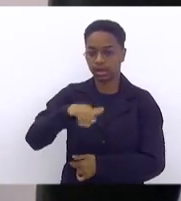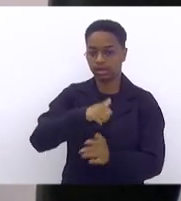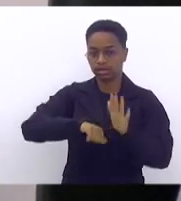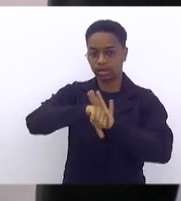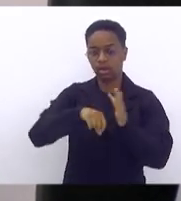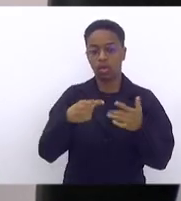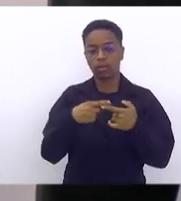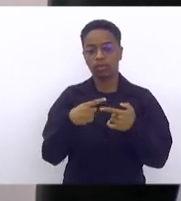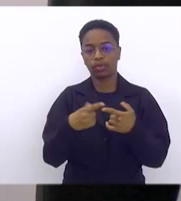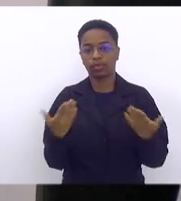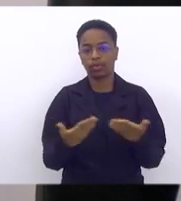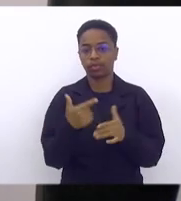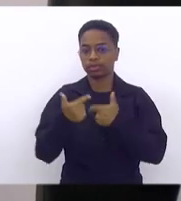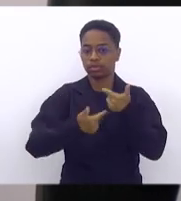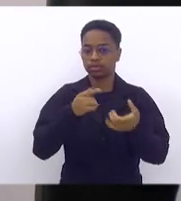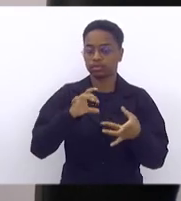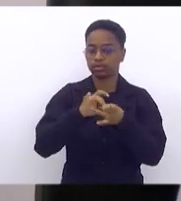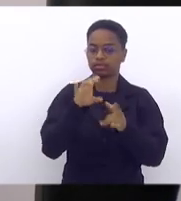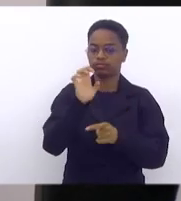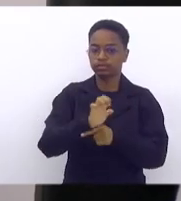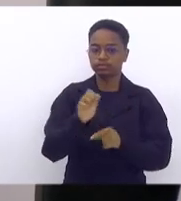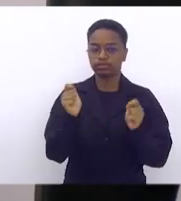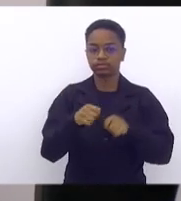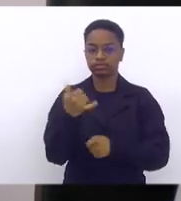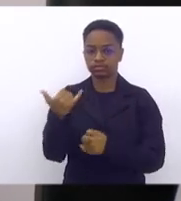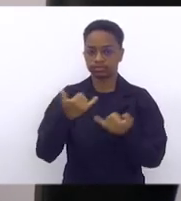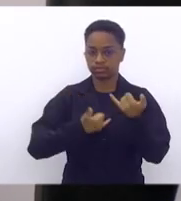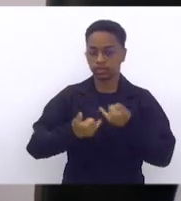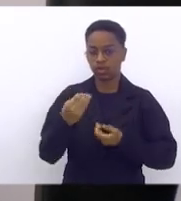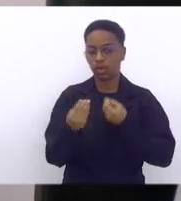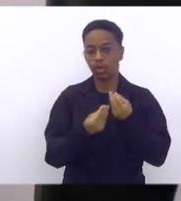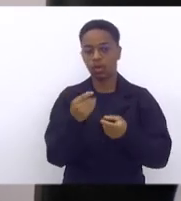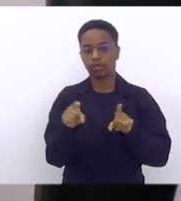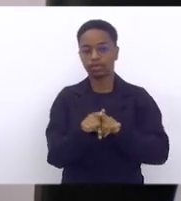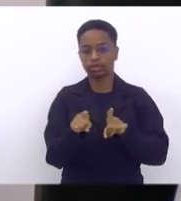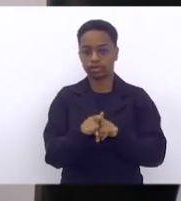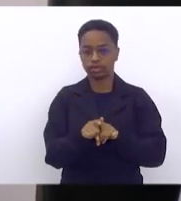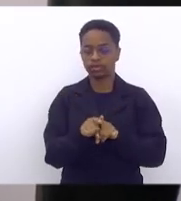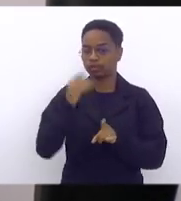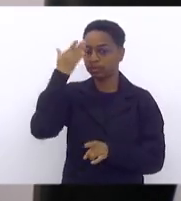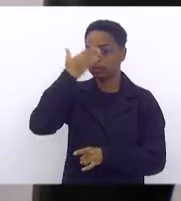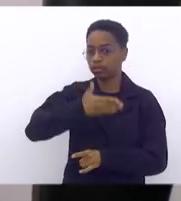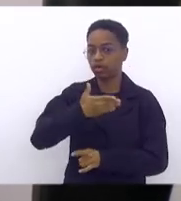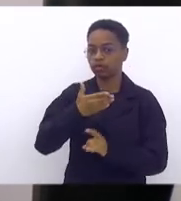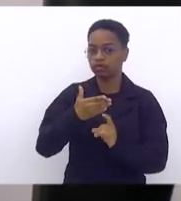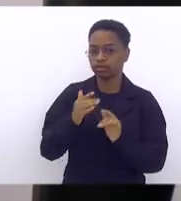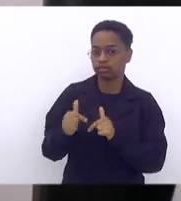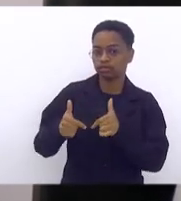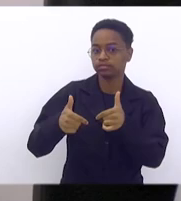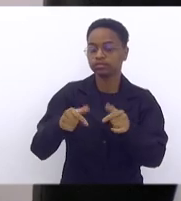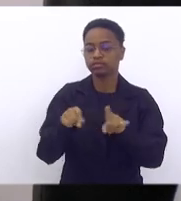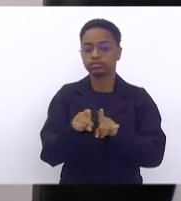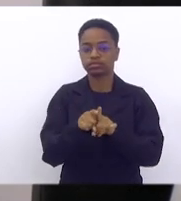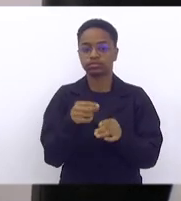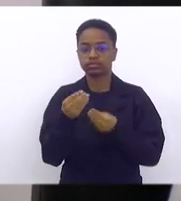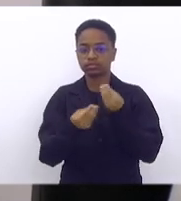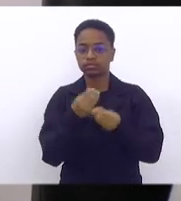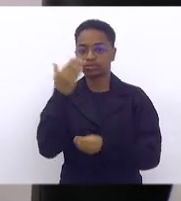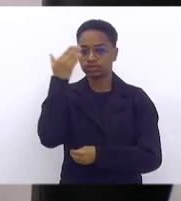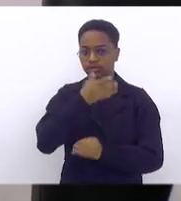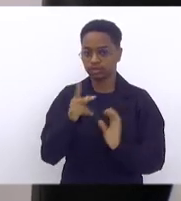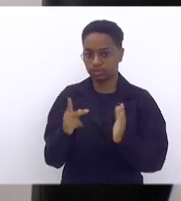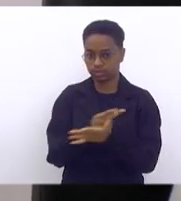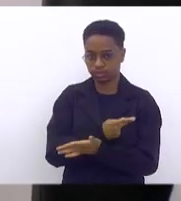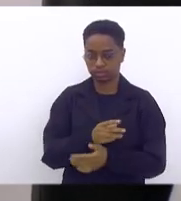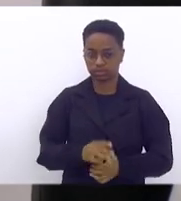no Estado, para nos dizer como esses também, como a prova ela é conduzida, como a prova ela é feita.